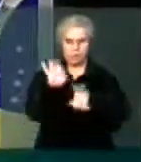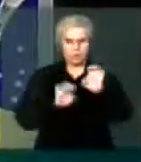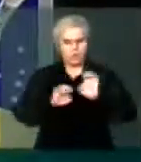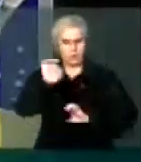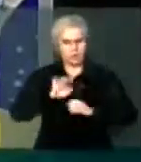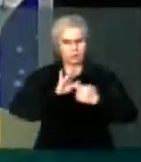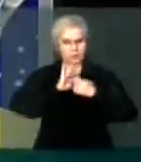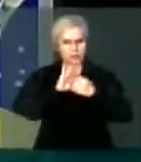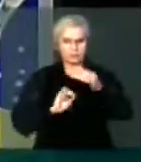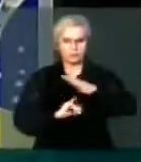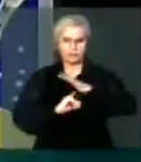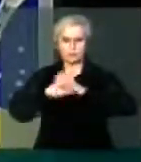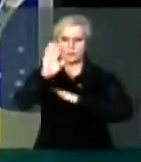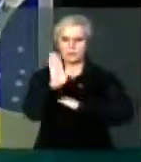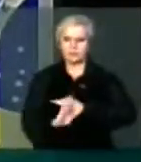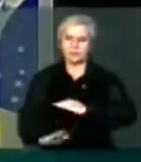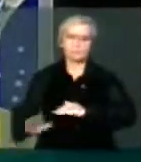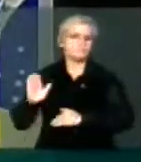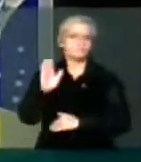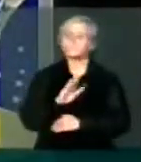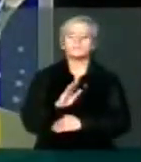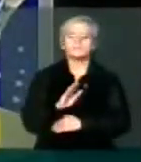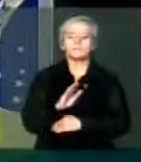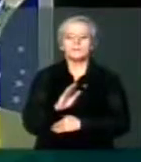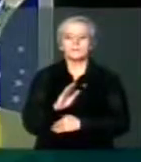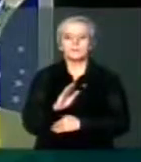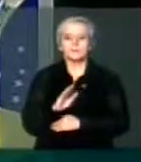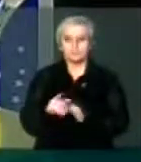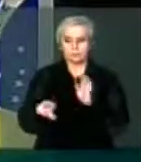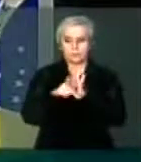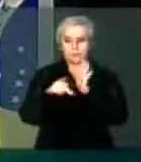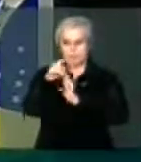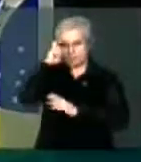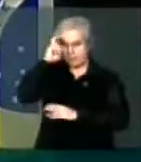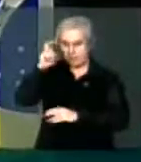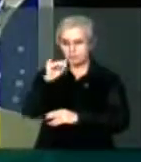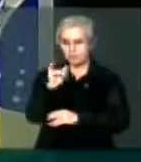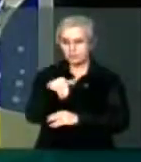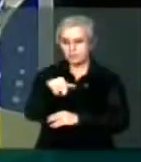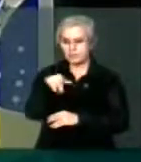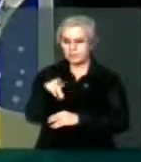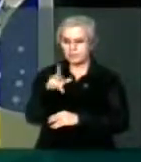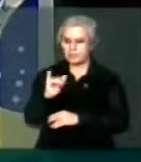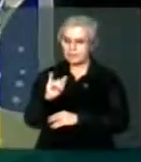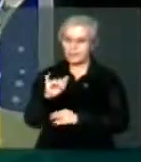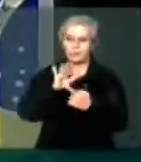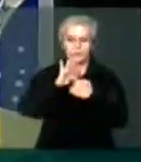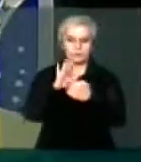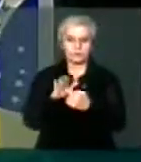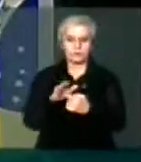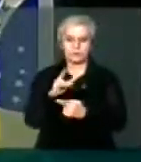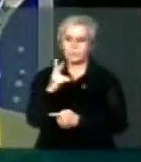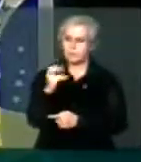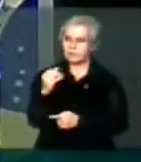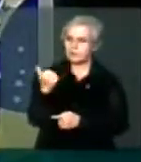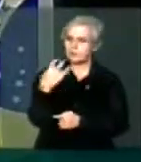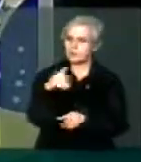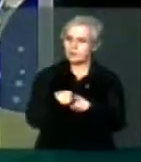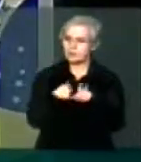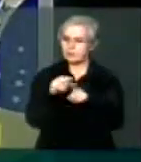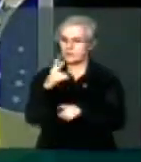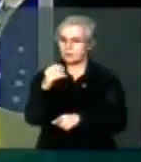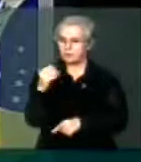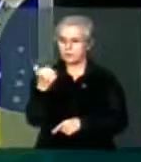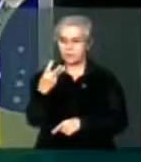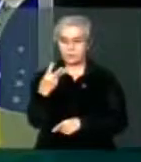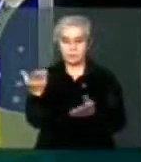do Instituto Nacional de Propriedade Intelectual, o INPI, mostraram recuo em 2014 frente a 2013. A